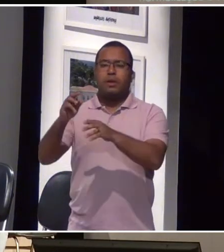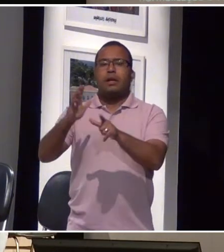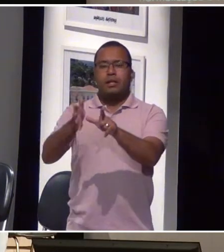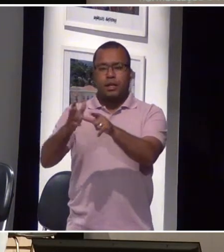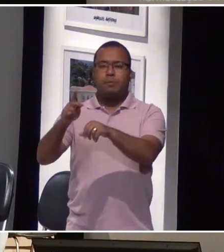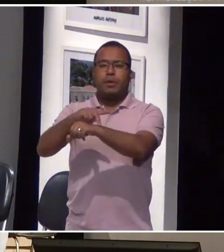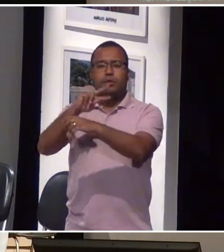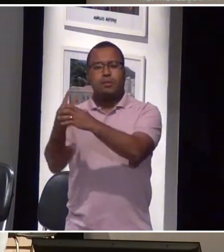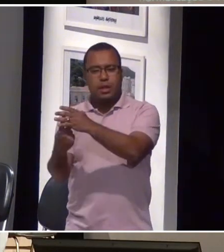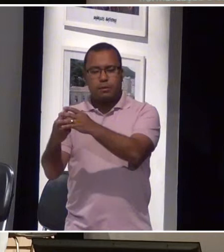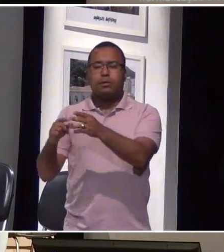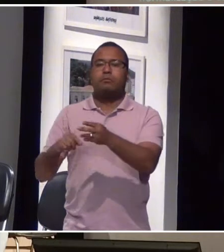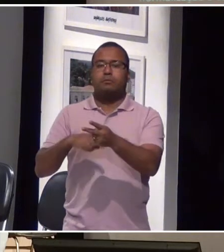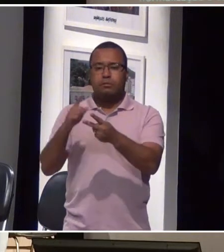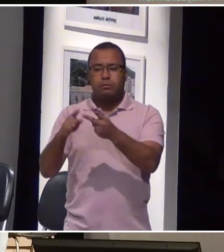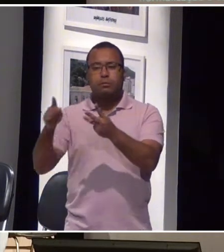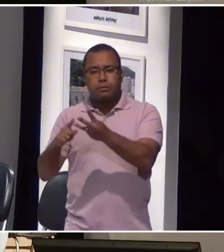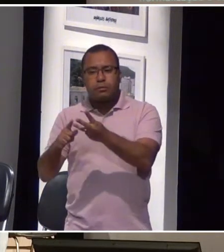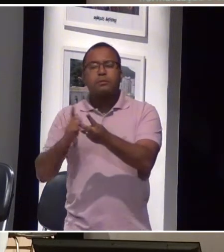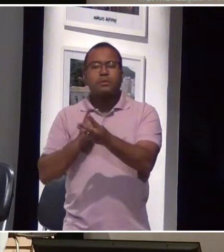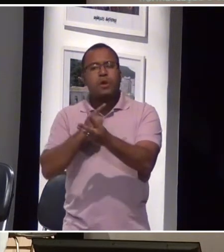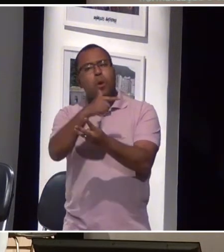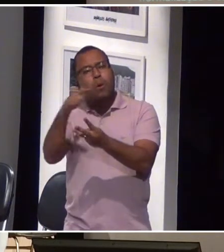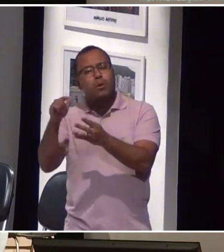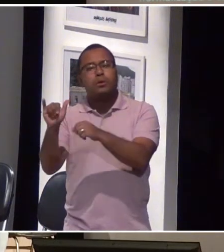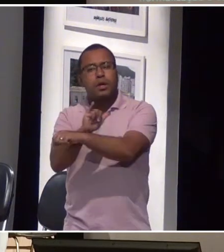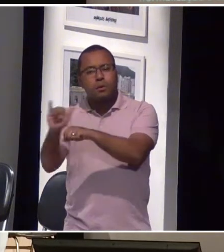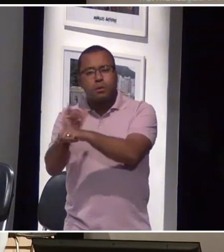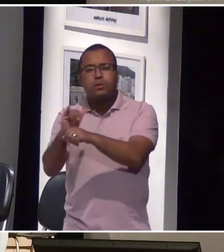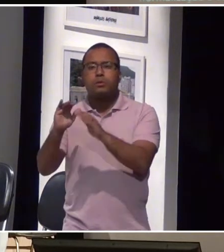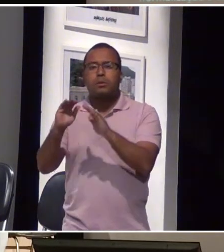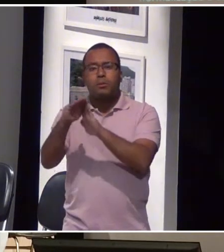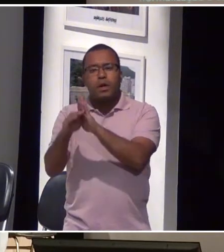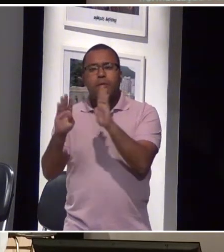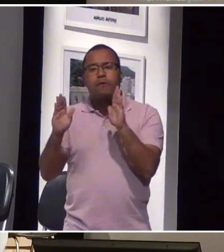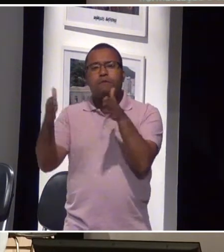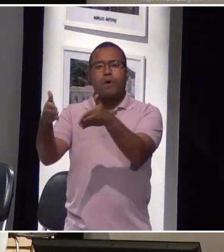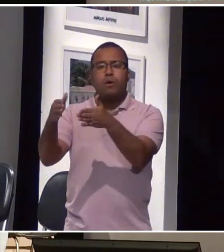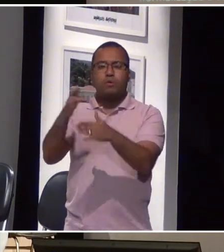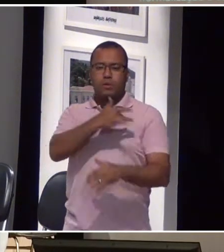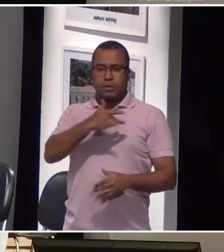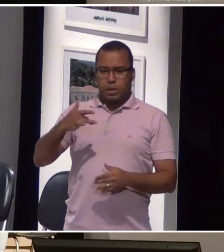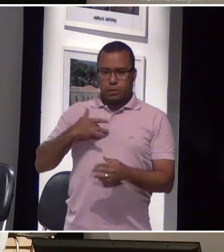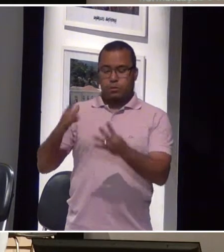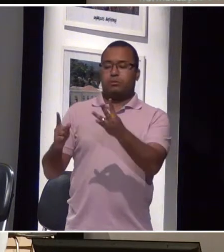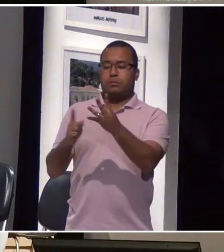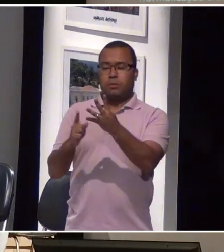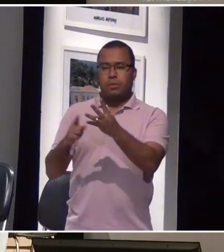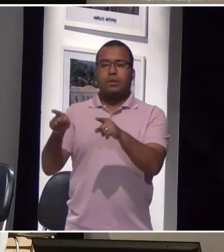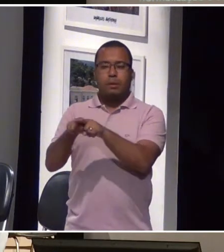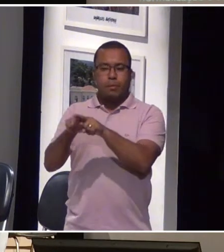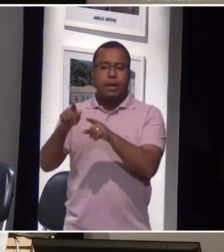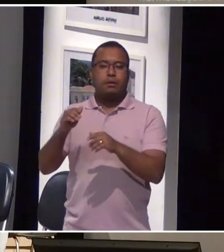de pedagogia bilíngue, e, simultaneamente, a gente tem muitos recursos e programas voltados à área da saúde e à área